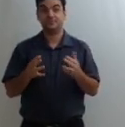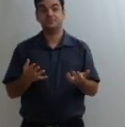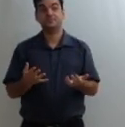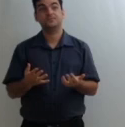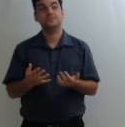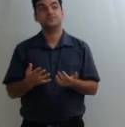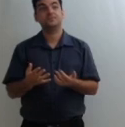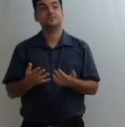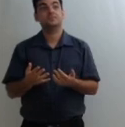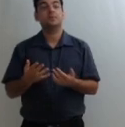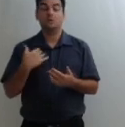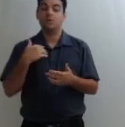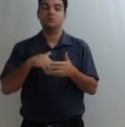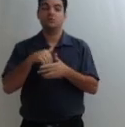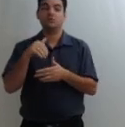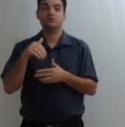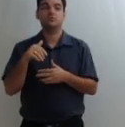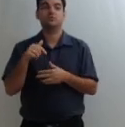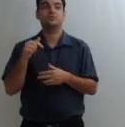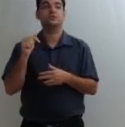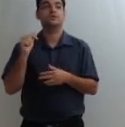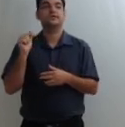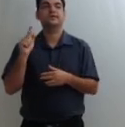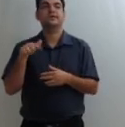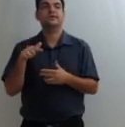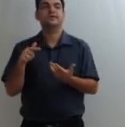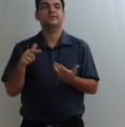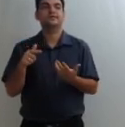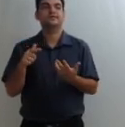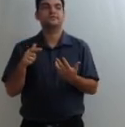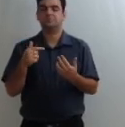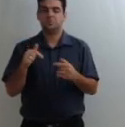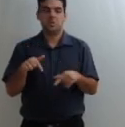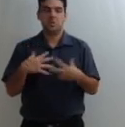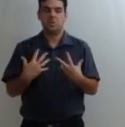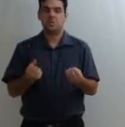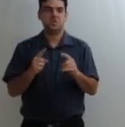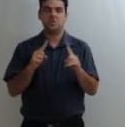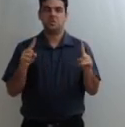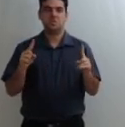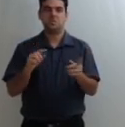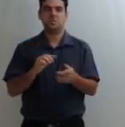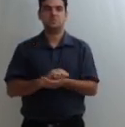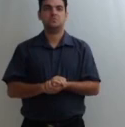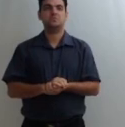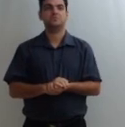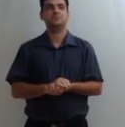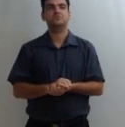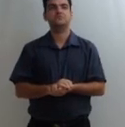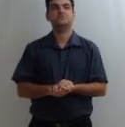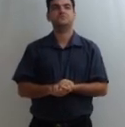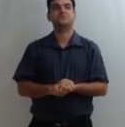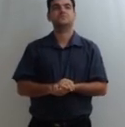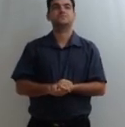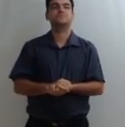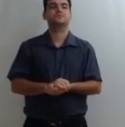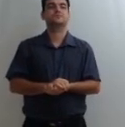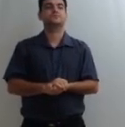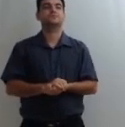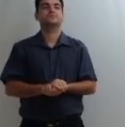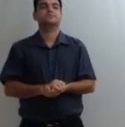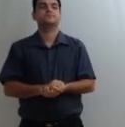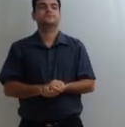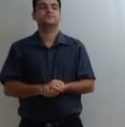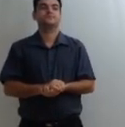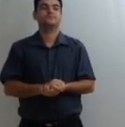estou votando no sentido de desprover o agravo regimental. Ministra Laurita. Eu